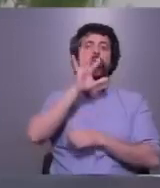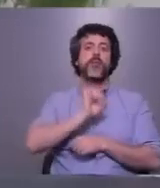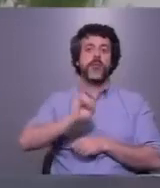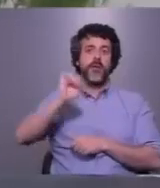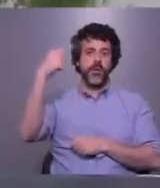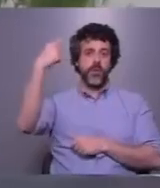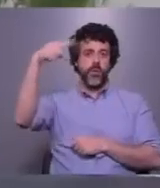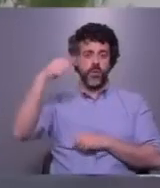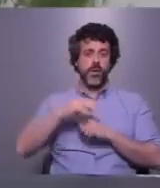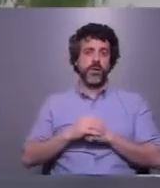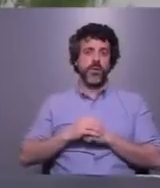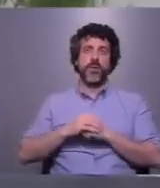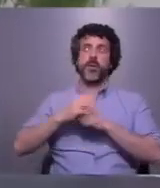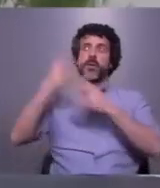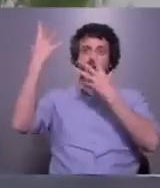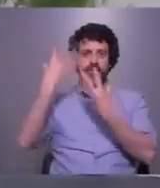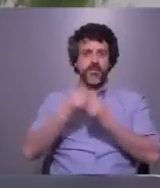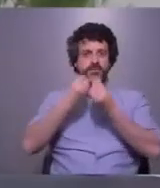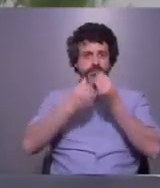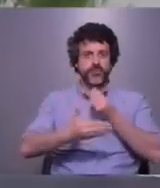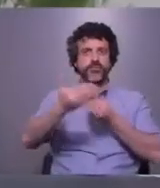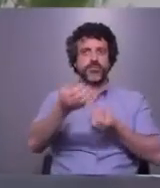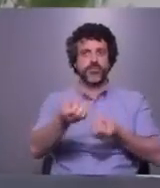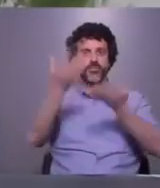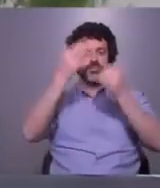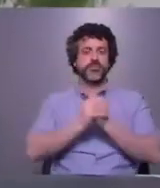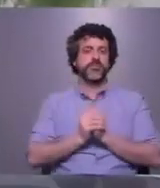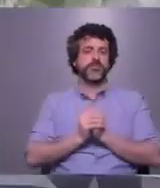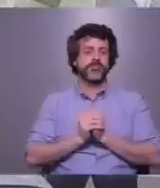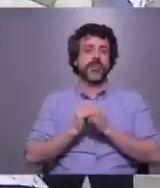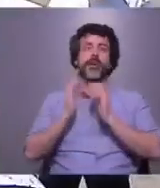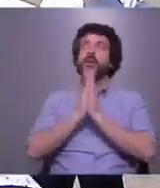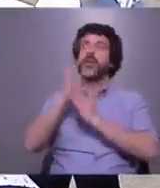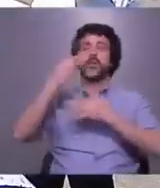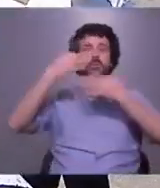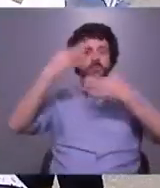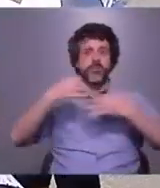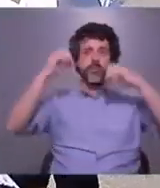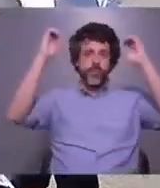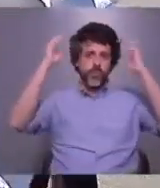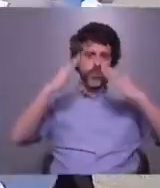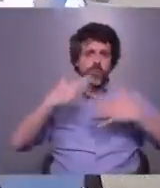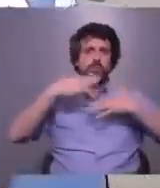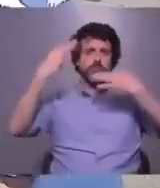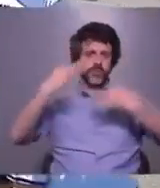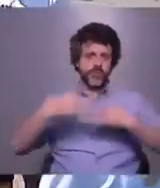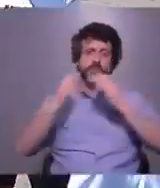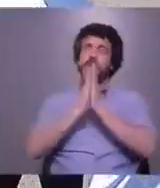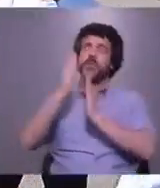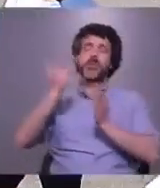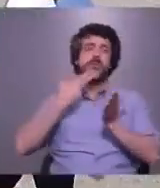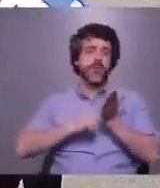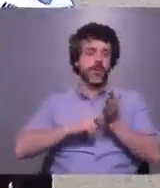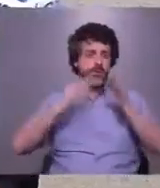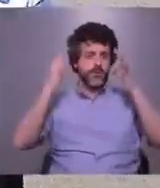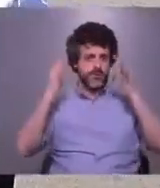Deus, nascido do Pai antes de todos os séculos, Deus de Deus, luz da luz, Deus